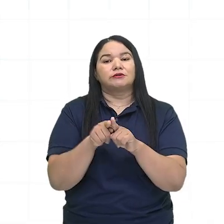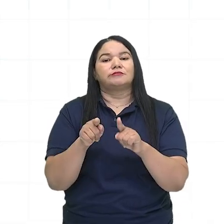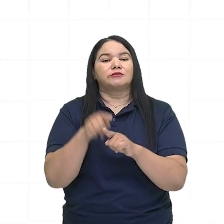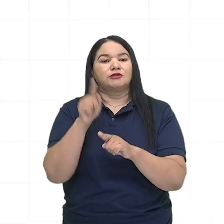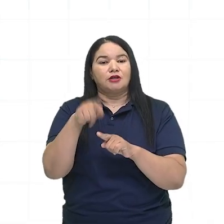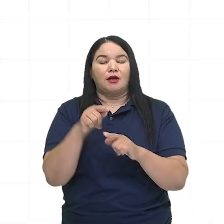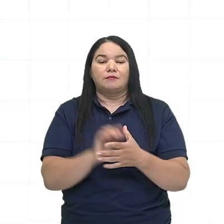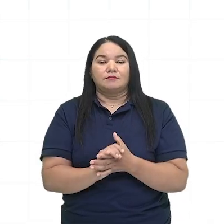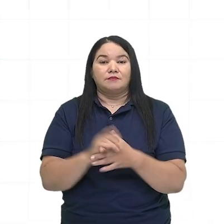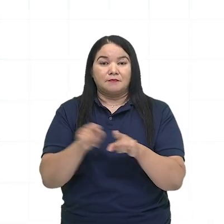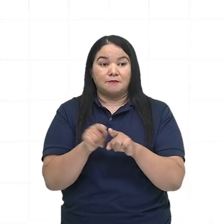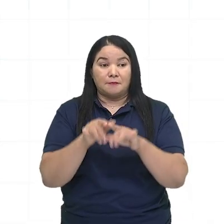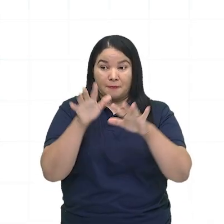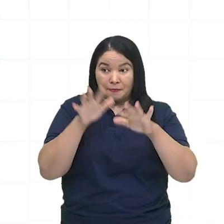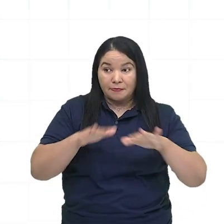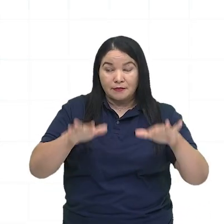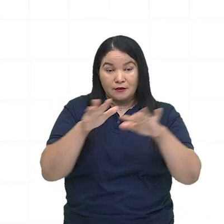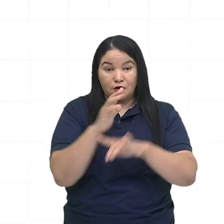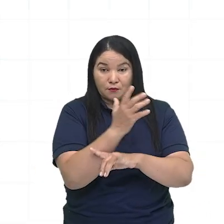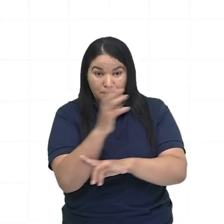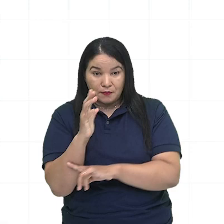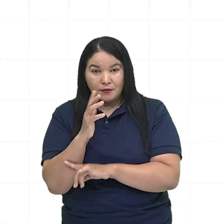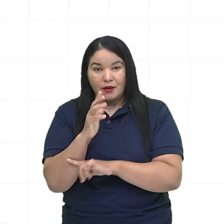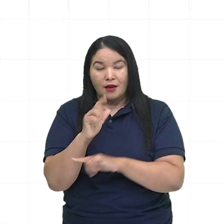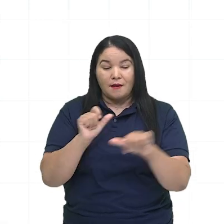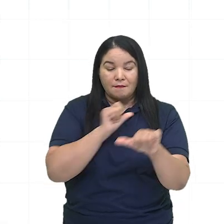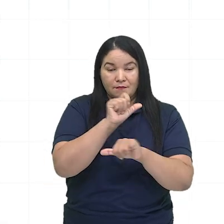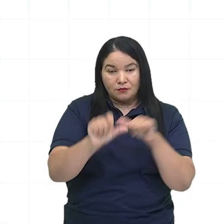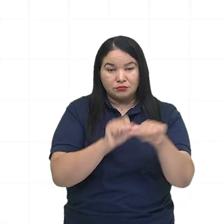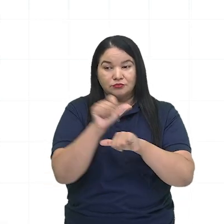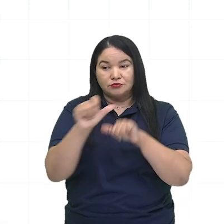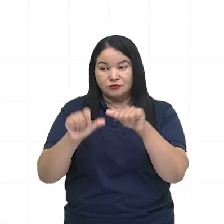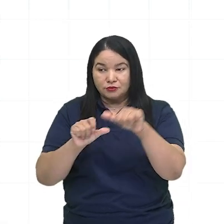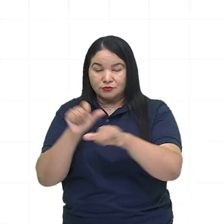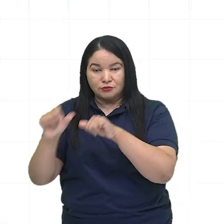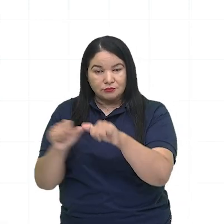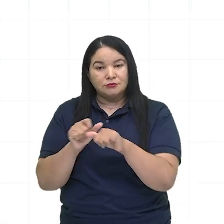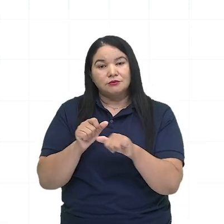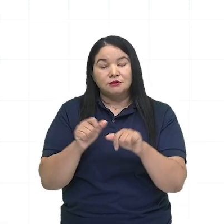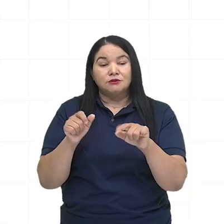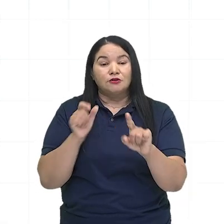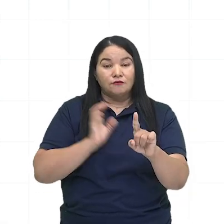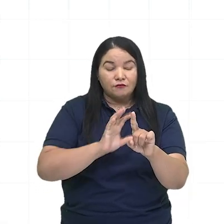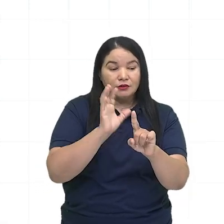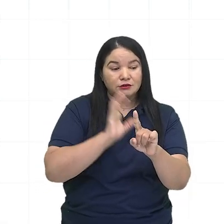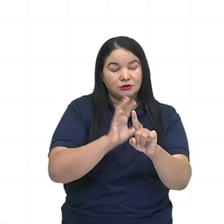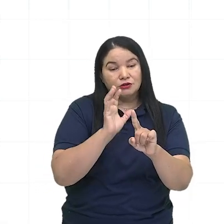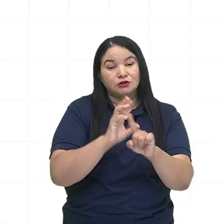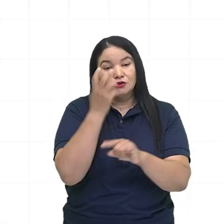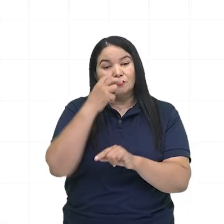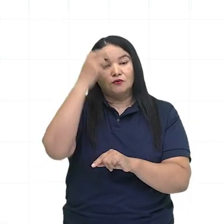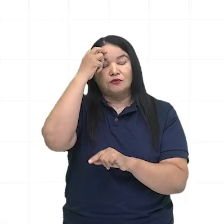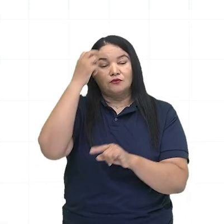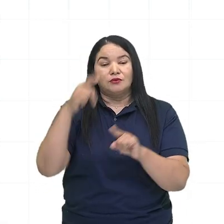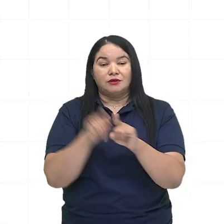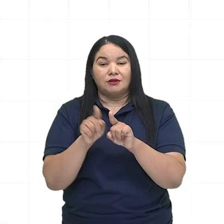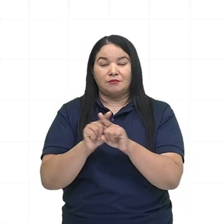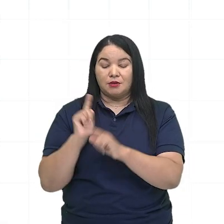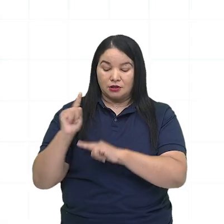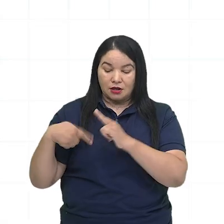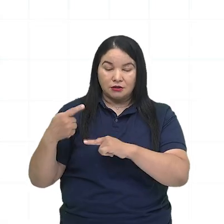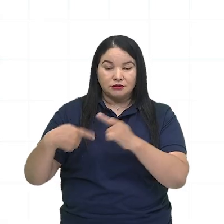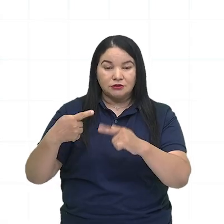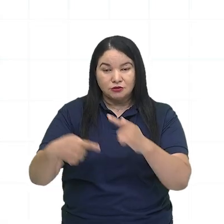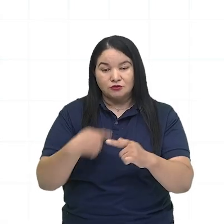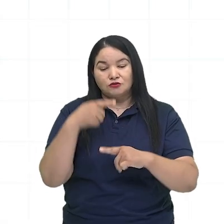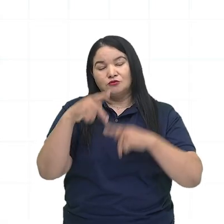moldou a paisagem da Terra, como eu estou comentando para vocês, influenciando a cultura e tradições em